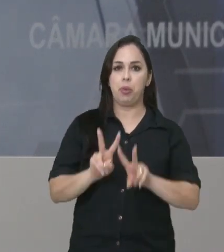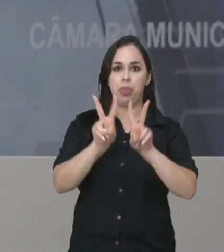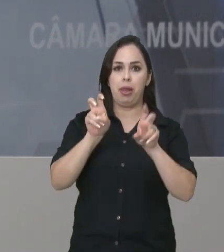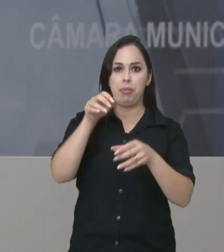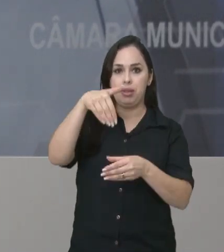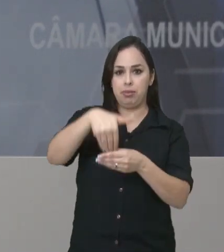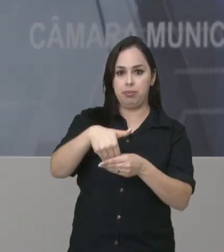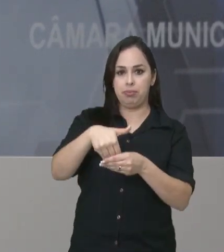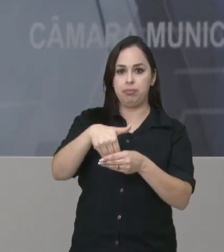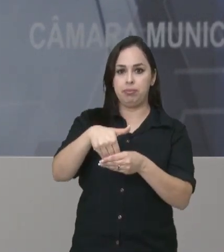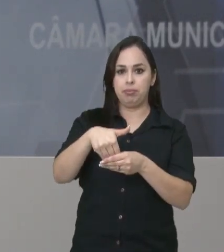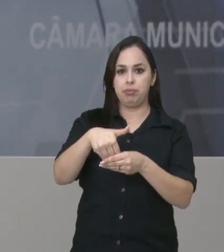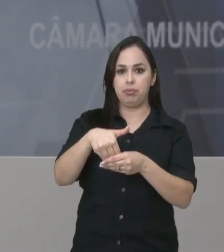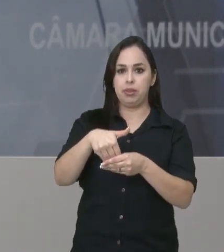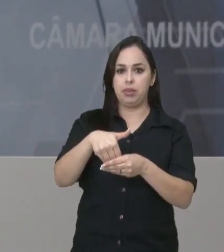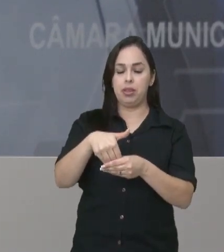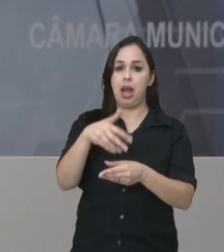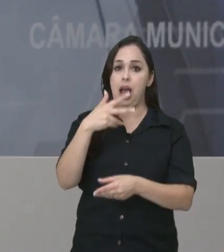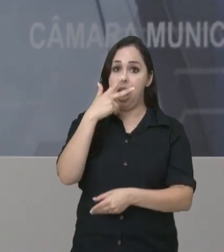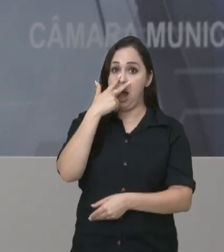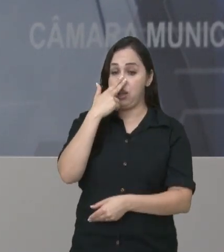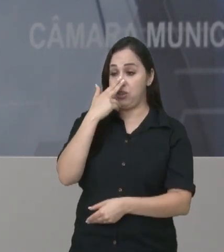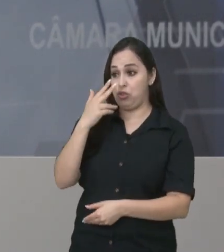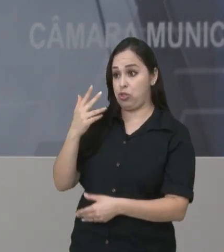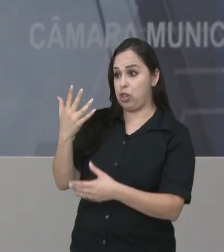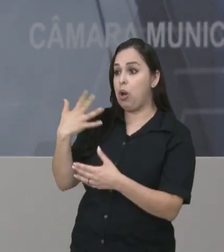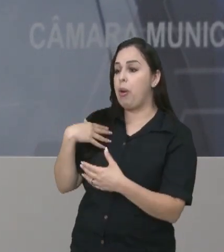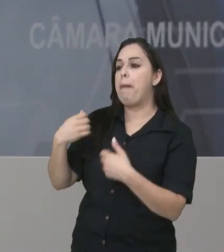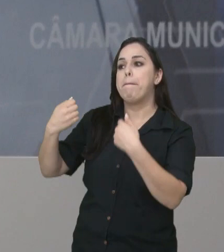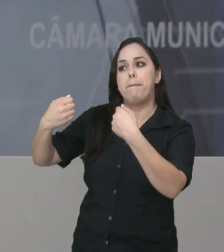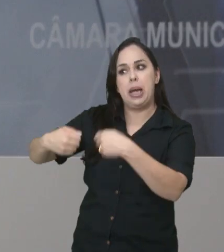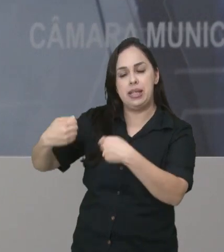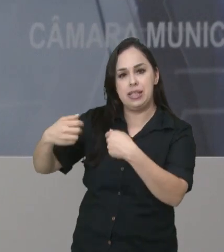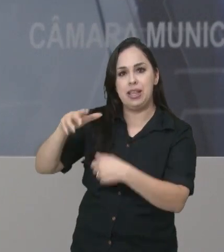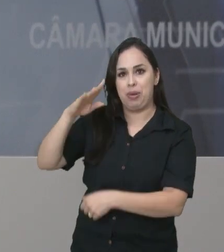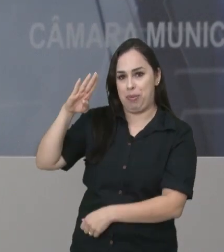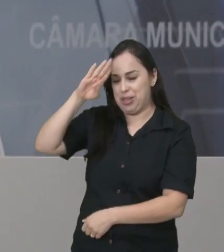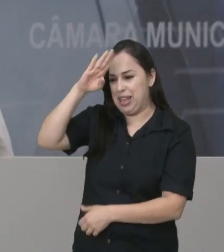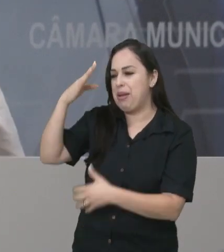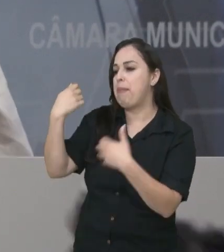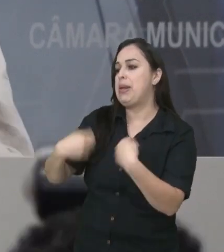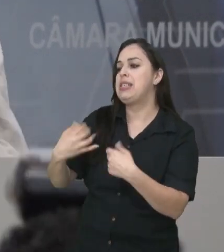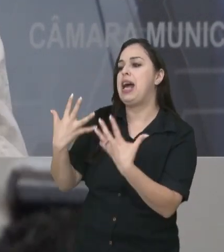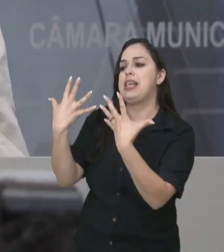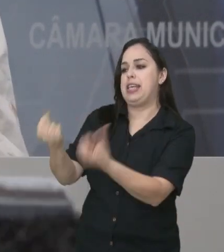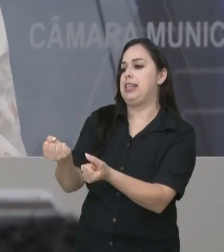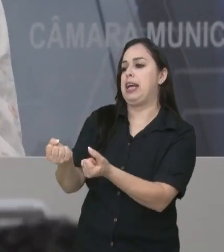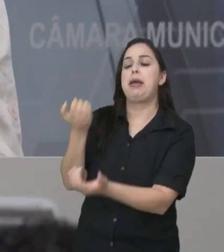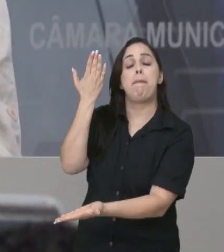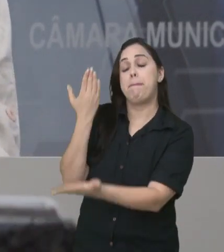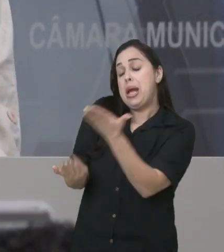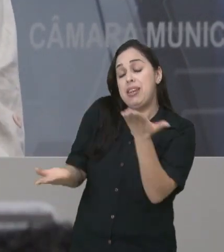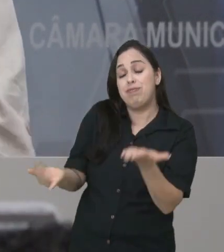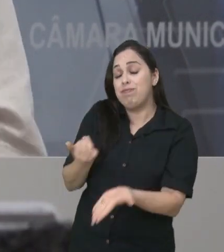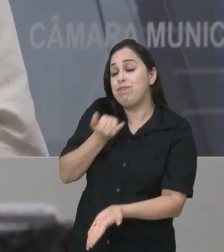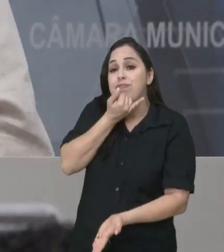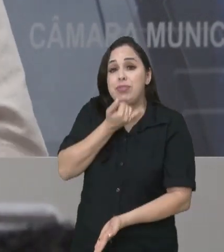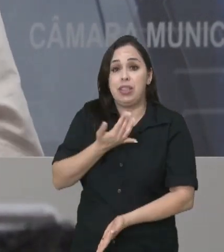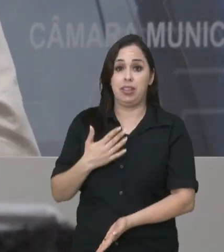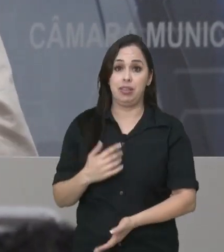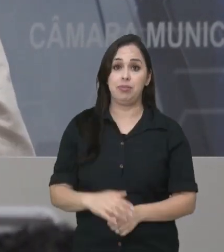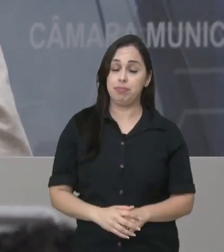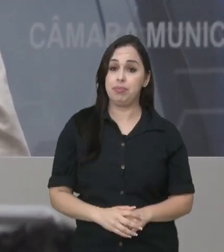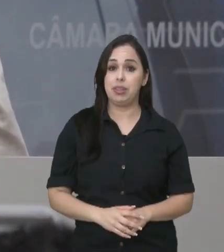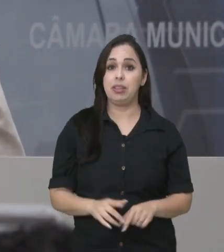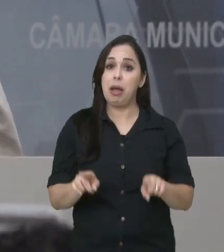acho que está na hora do Bolsonaro aceitar a derrota, que vai doer menos para ele e principalmente que vai doer menos para a